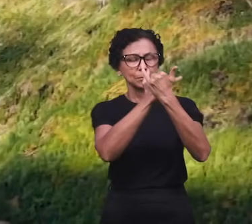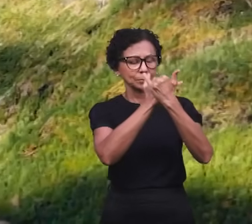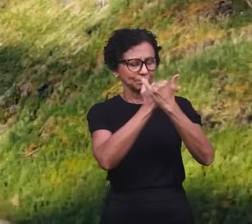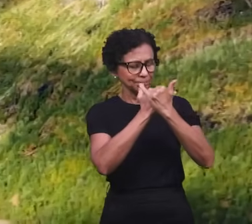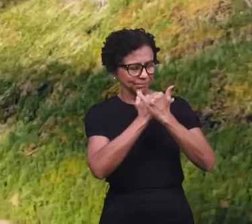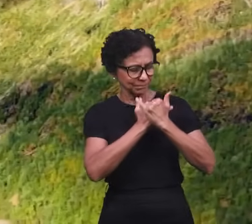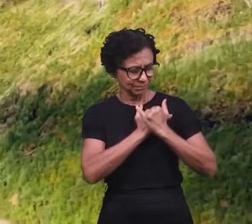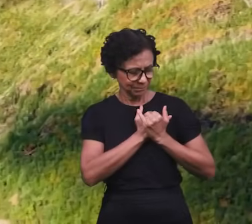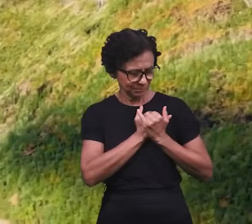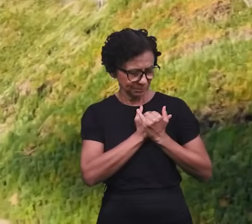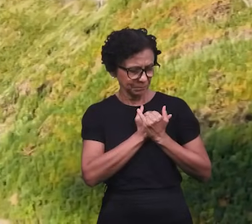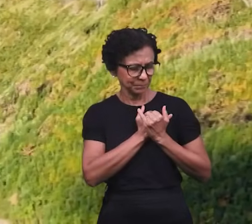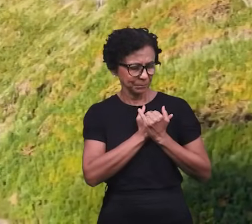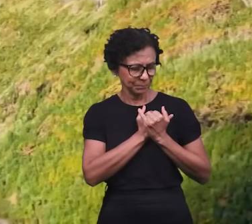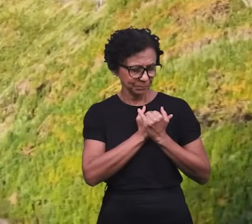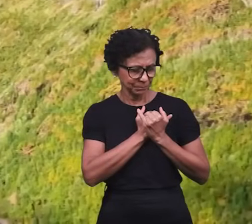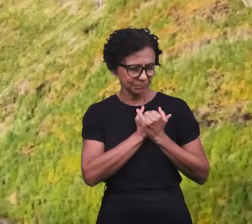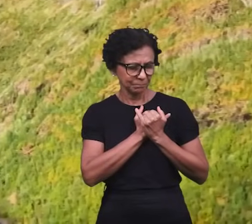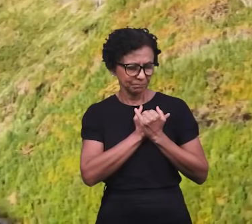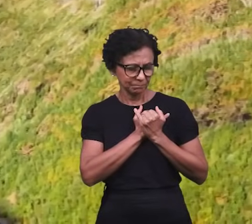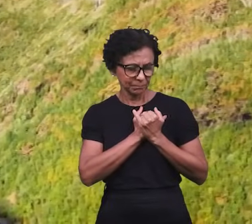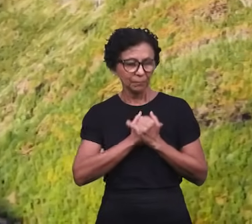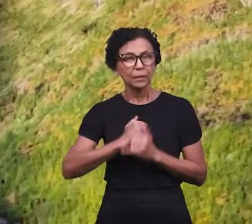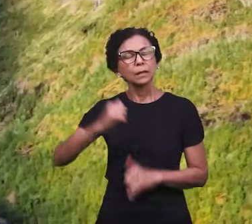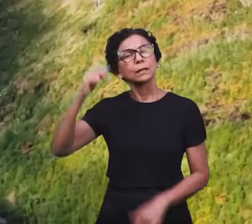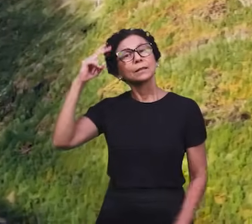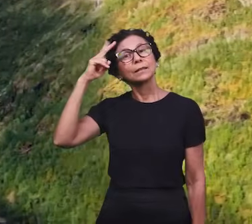pede seu perdão.